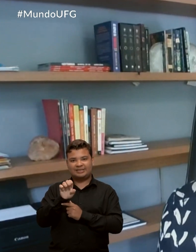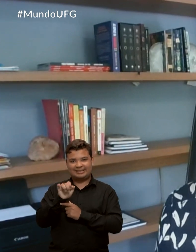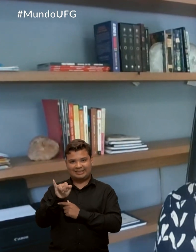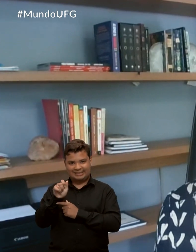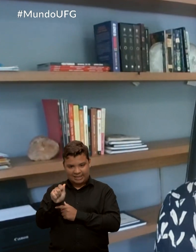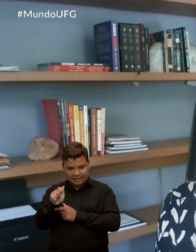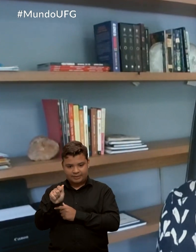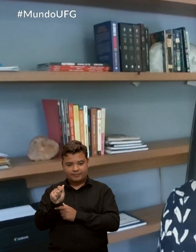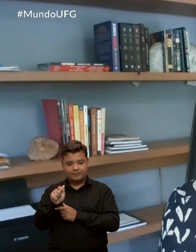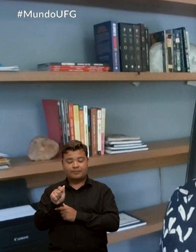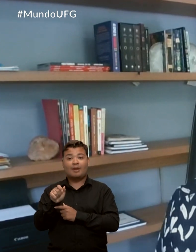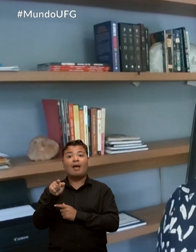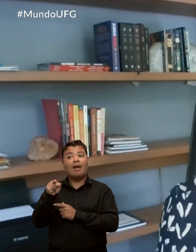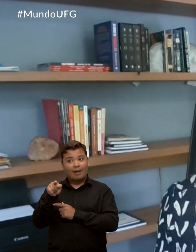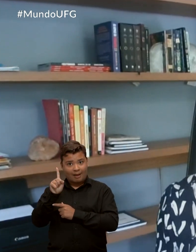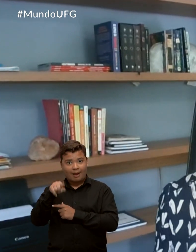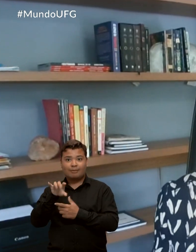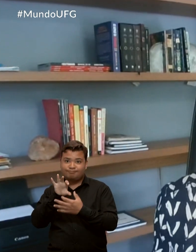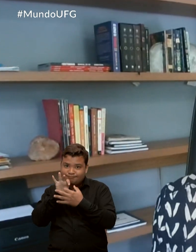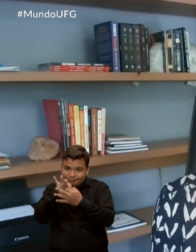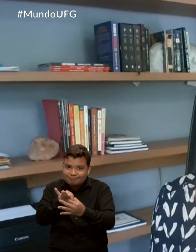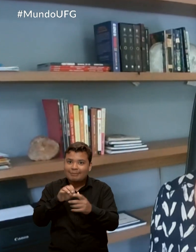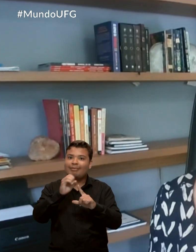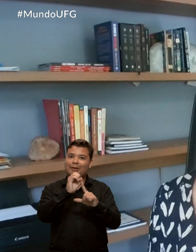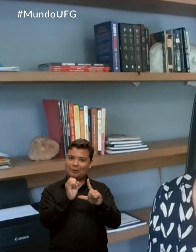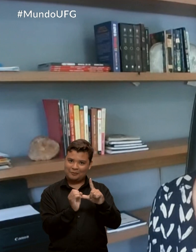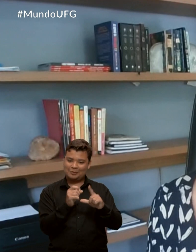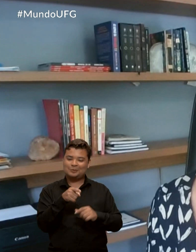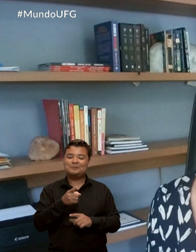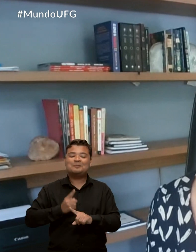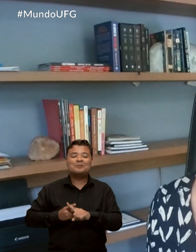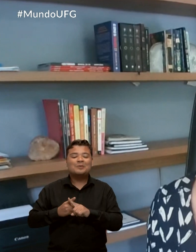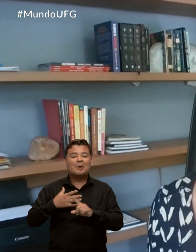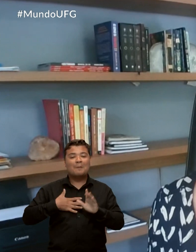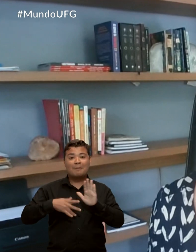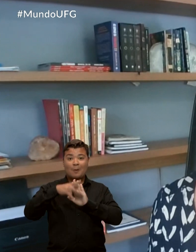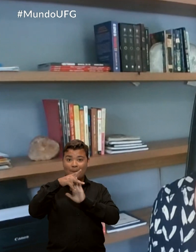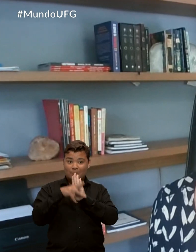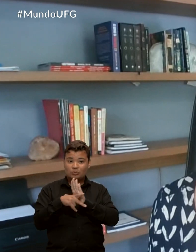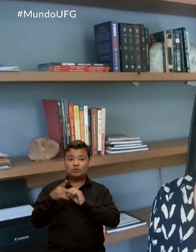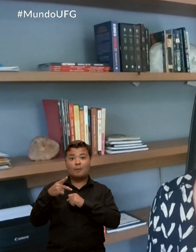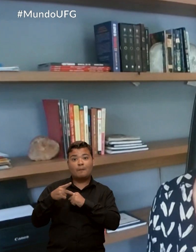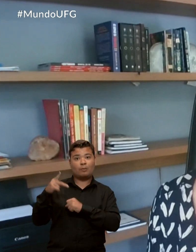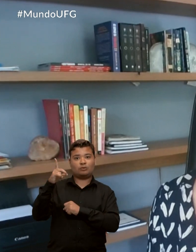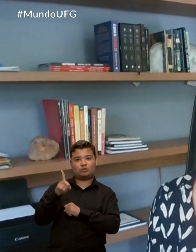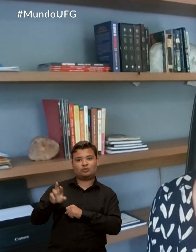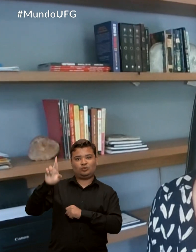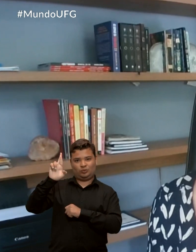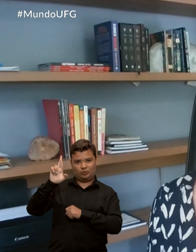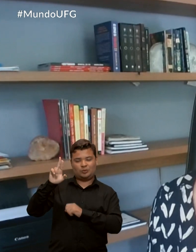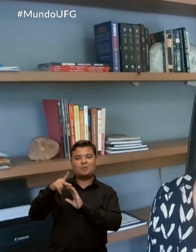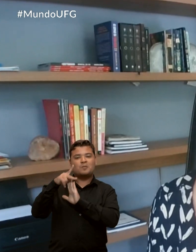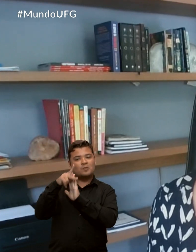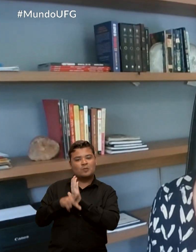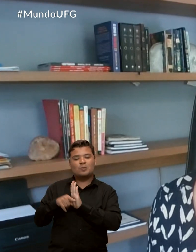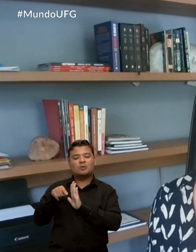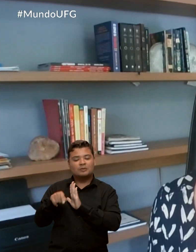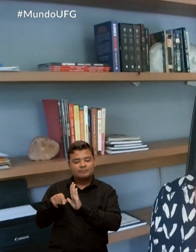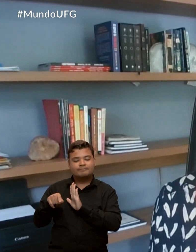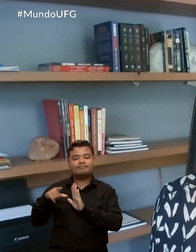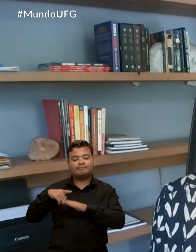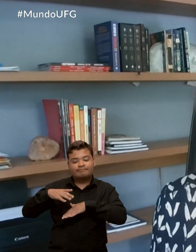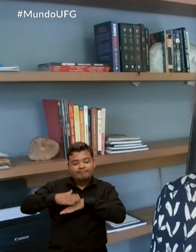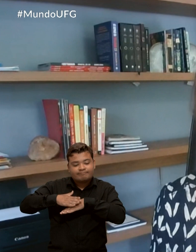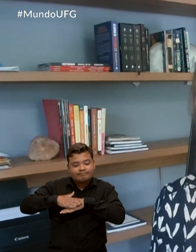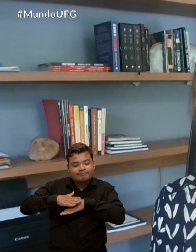adaptação tem a ver com a TV UFG, porque o meu projeto de pós-doutoramento é